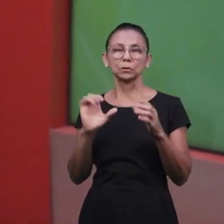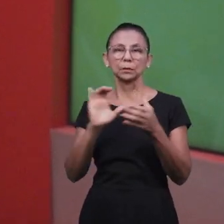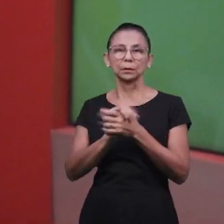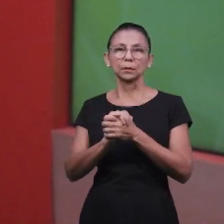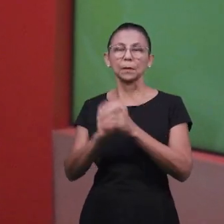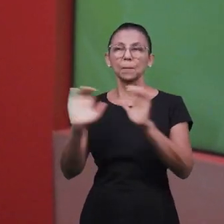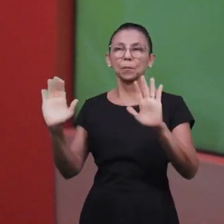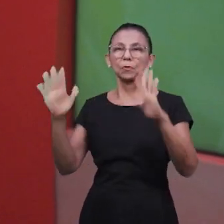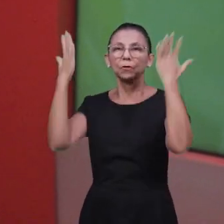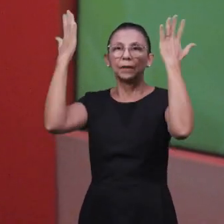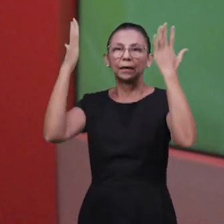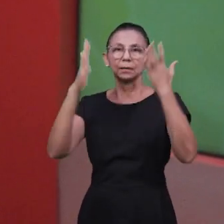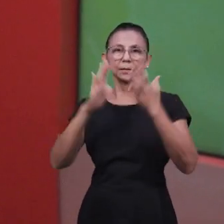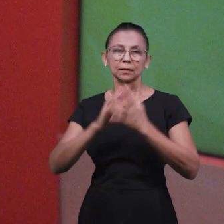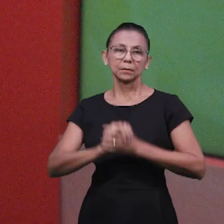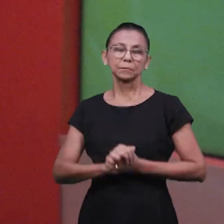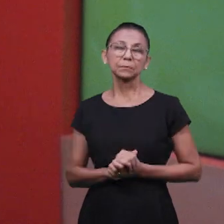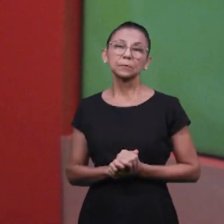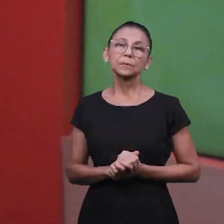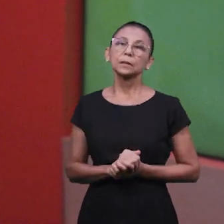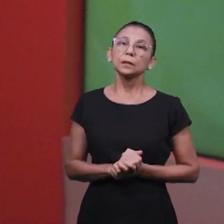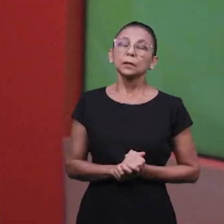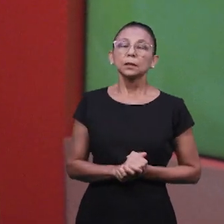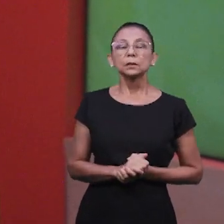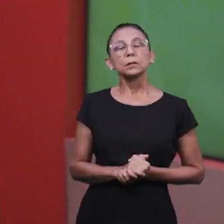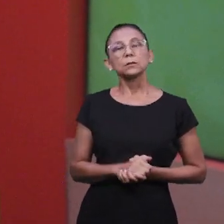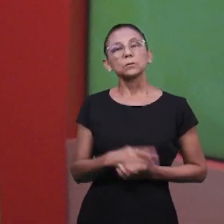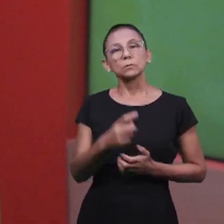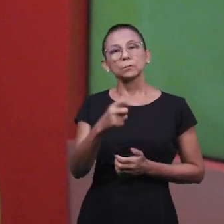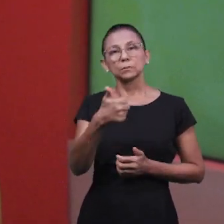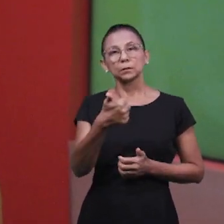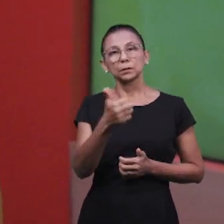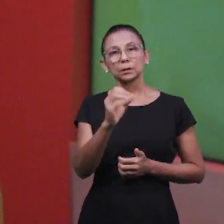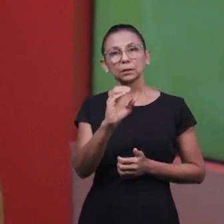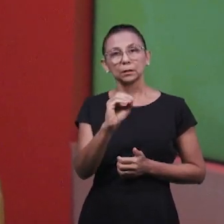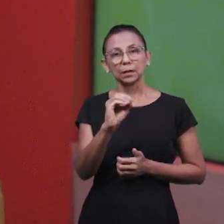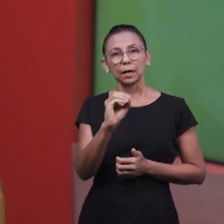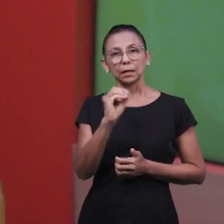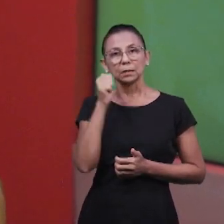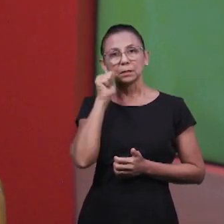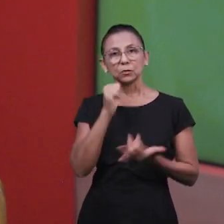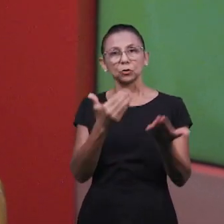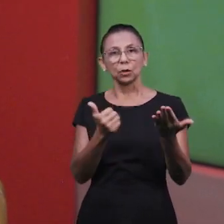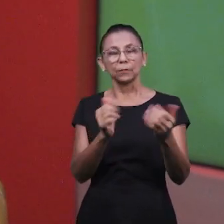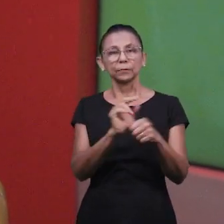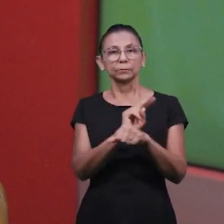casamento. As 10 virgens receberam o convite